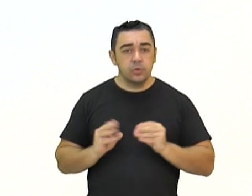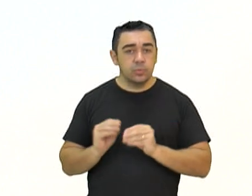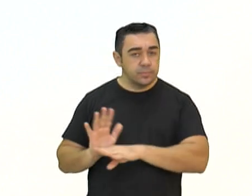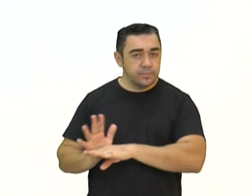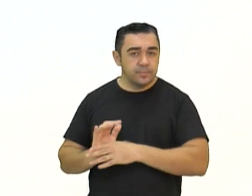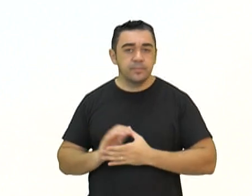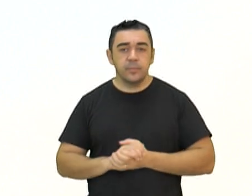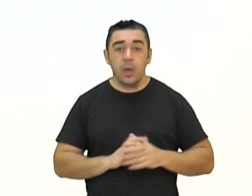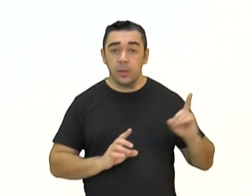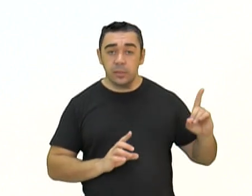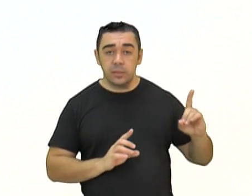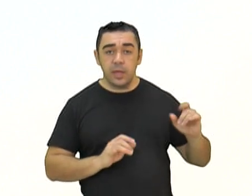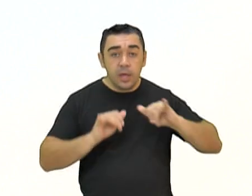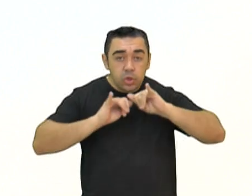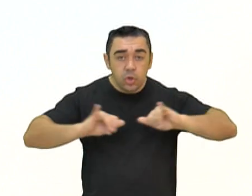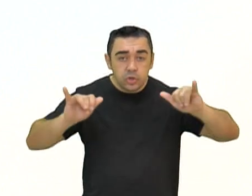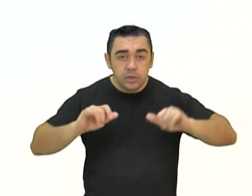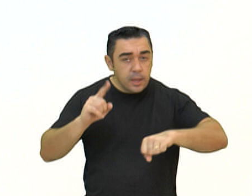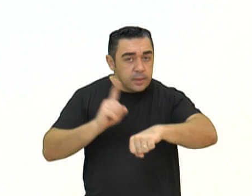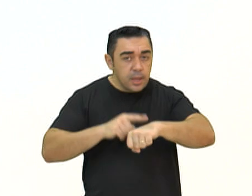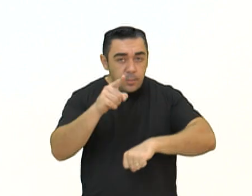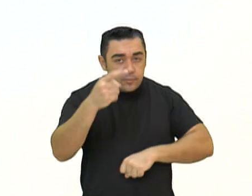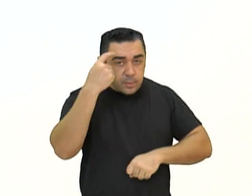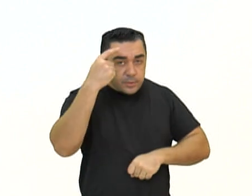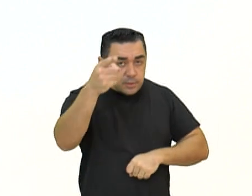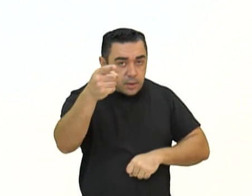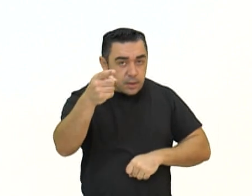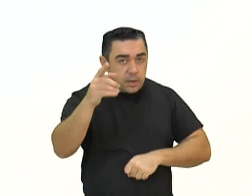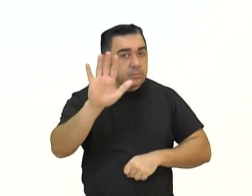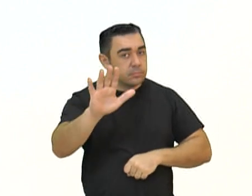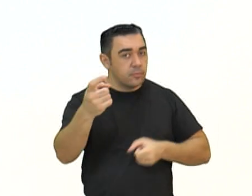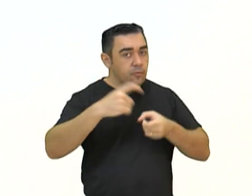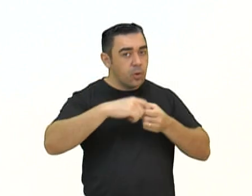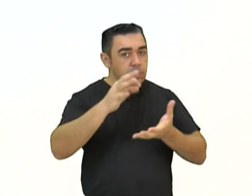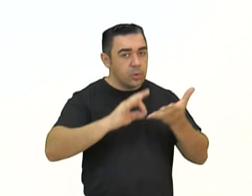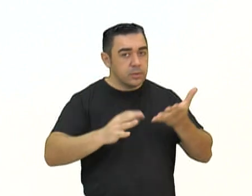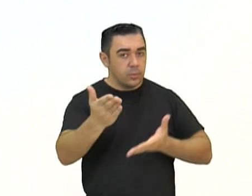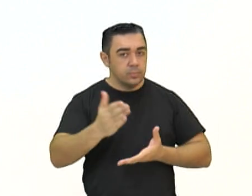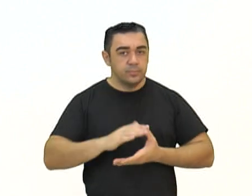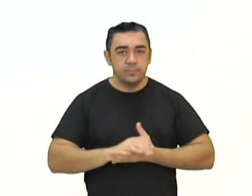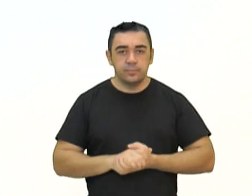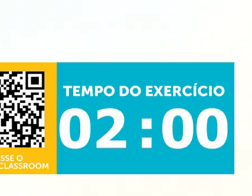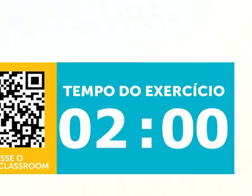D, notícia. Um tempo para vocês pensarem e a gente já volta.